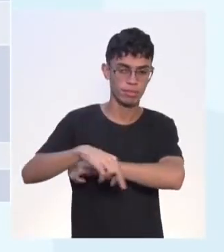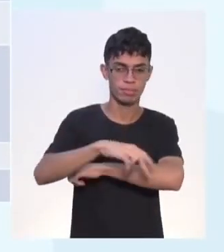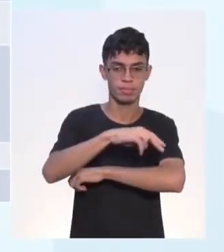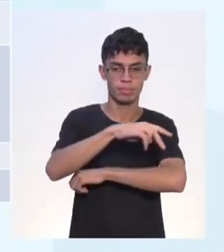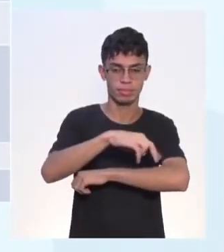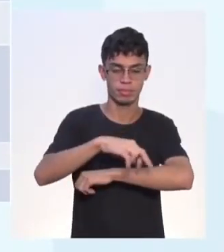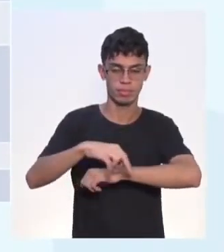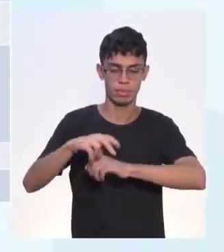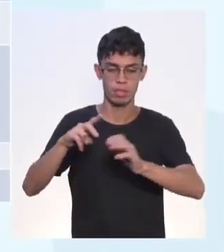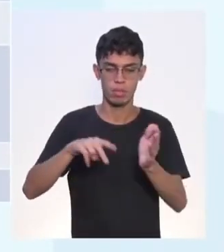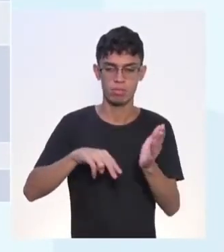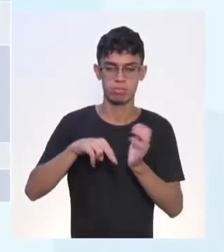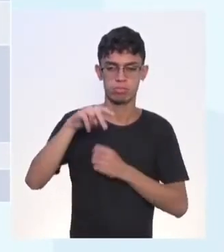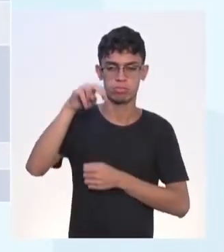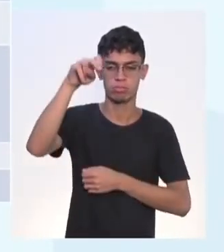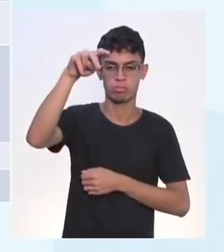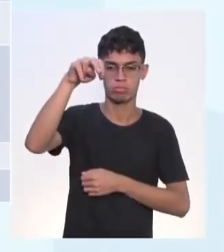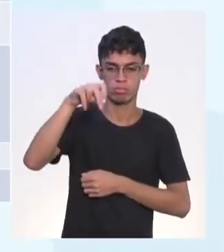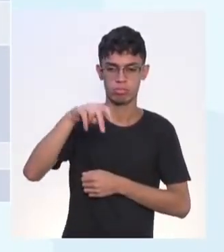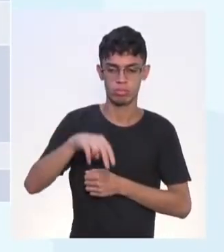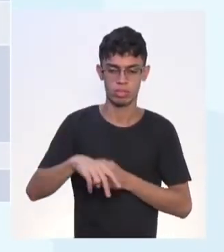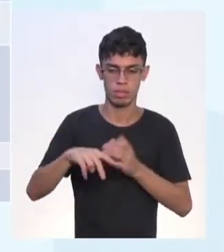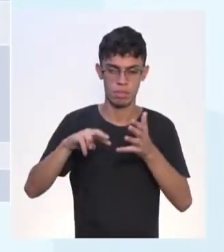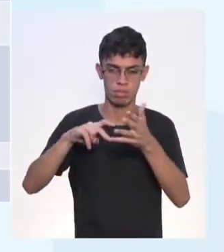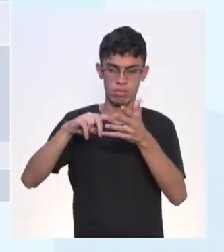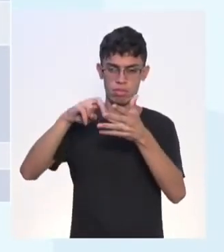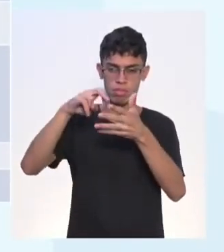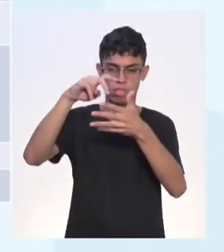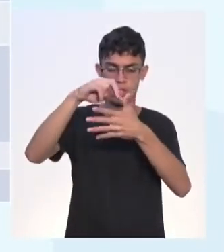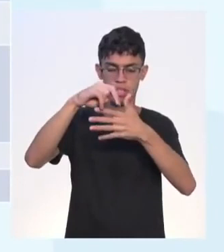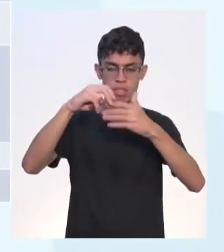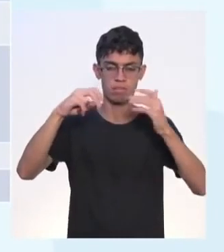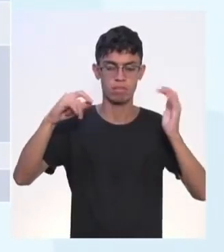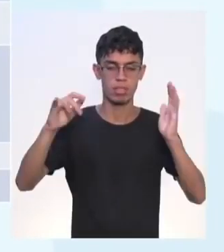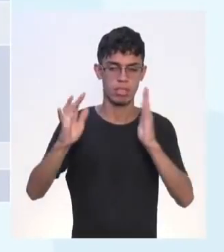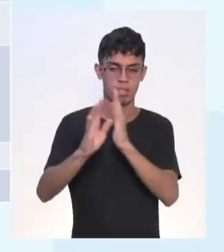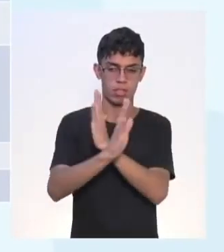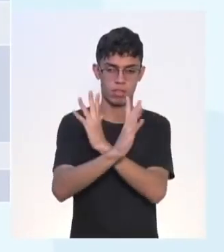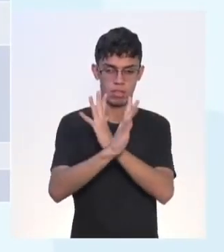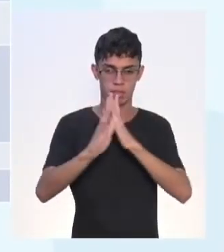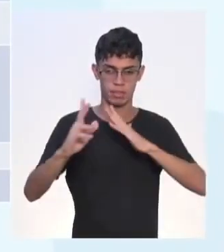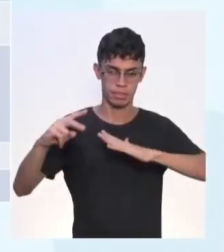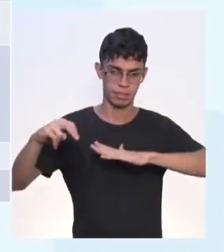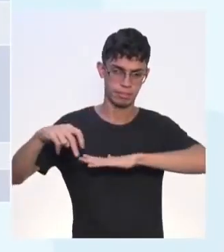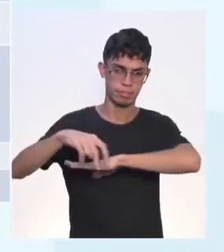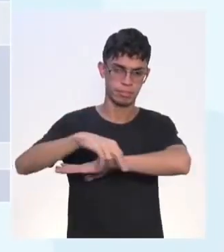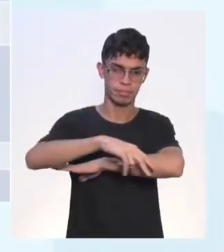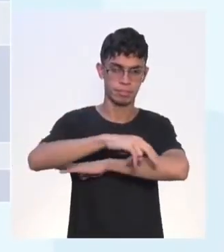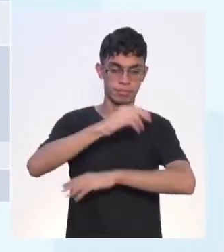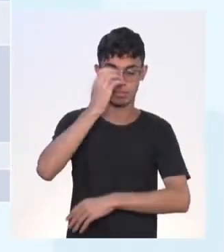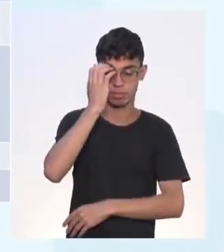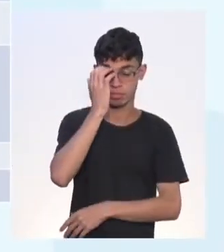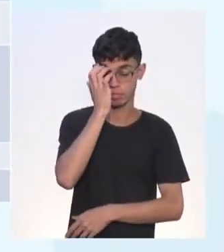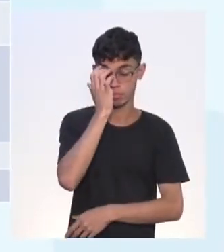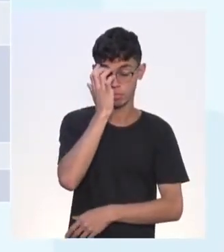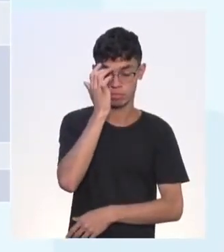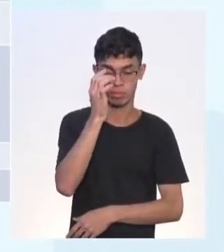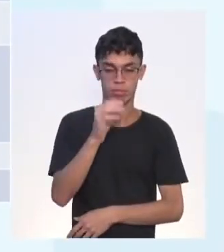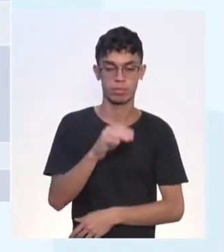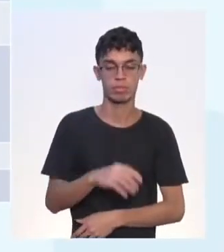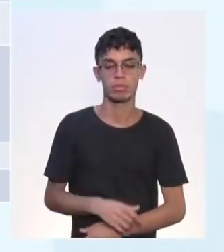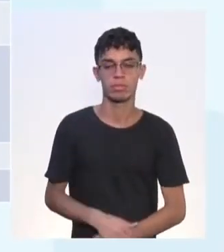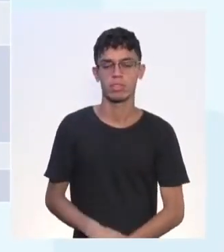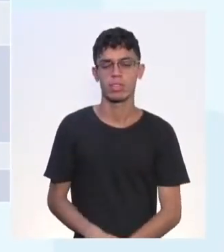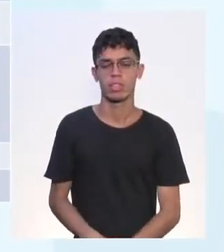Avenida. colocou. Então a gente pode tratar também como verbos transitivos. Verbos transitivos diretos ou indiretos? Verbos transitivos diretos. Por que eu falei